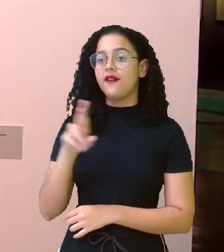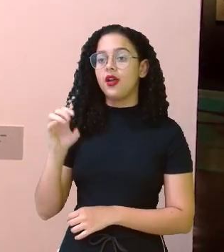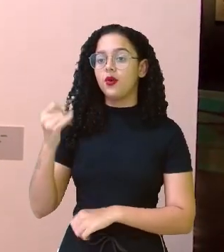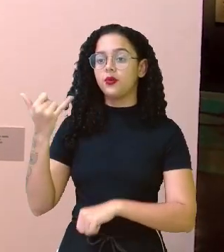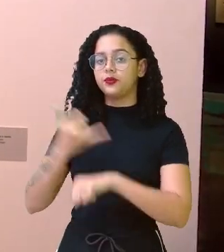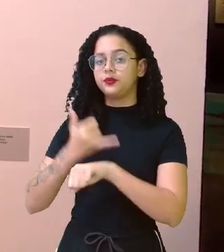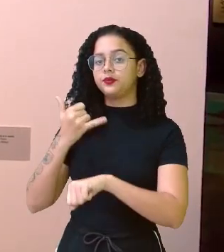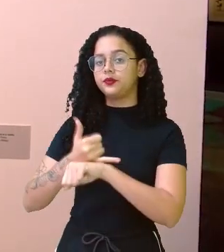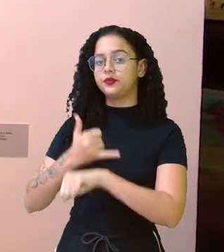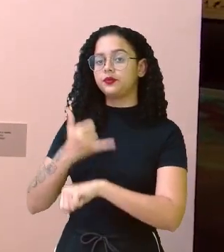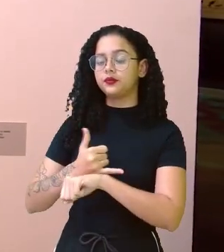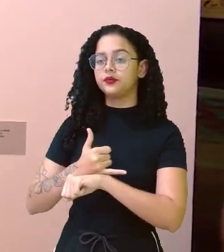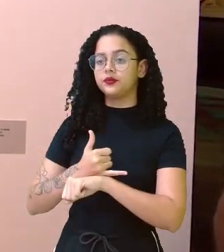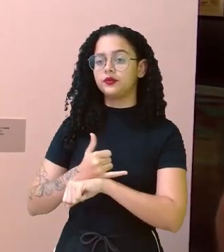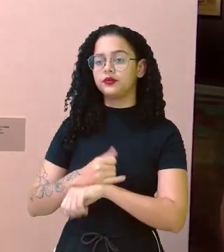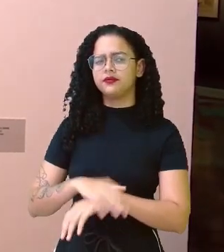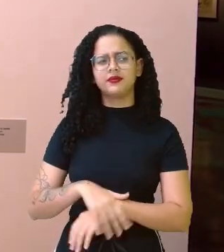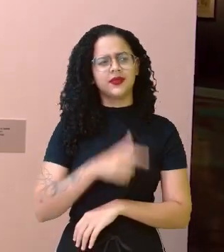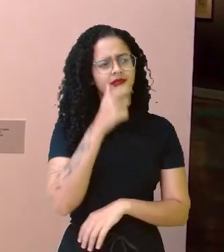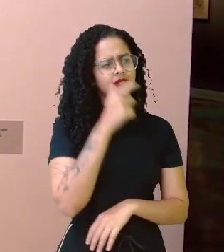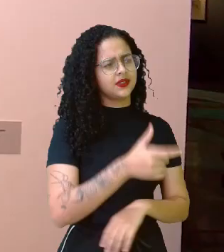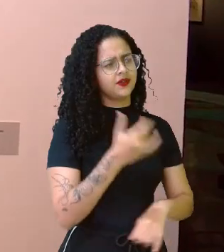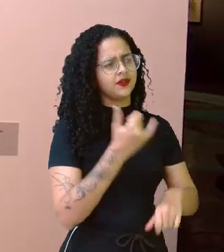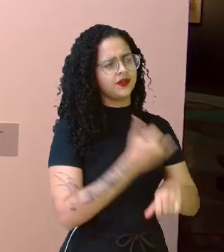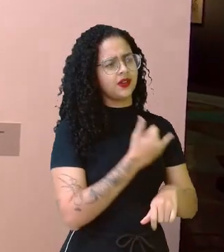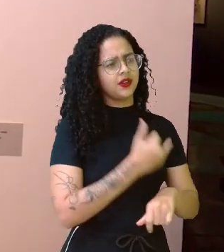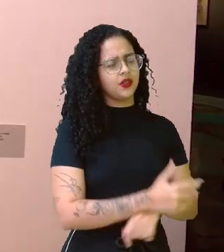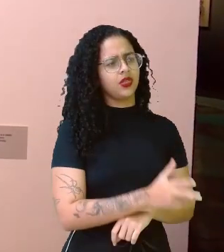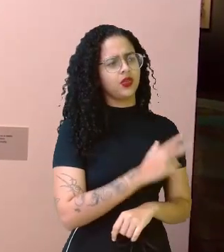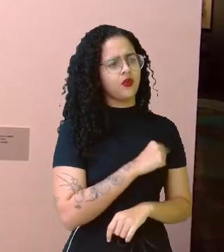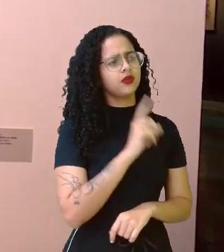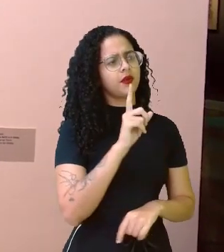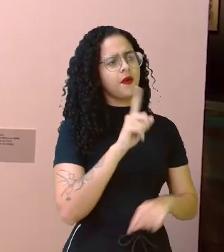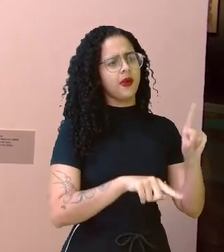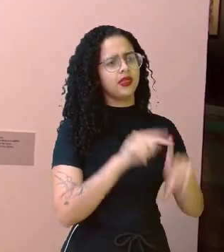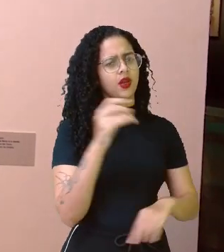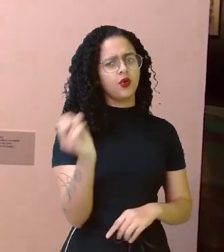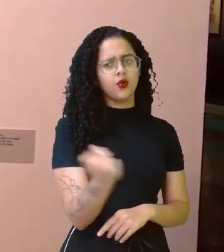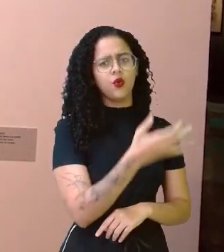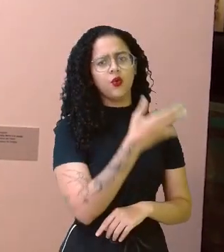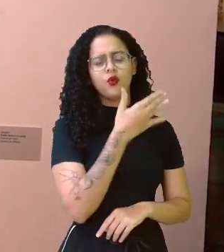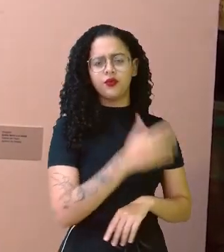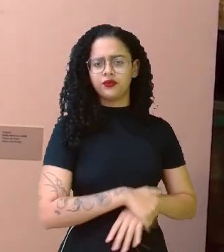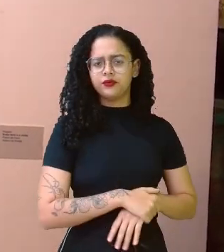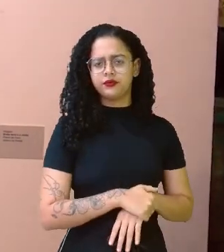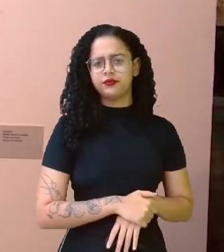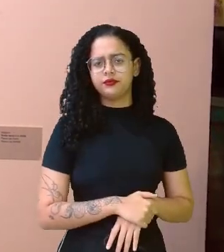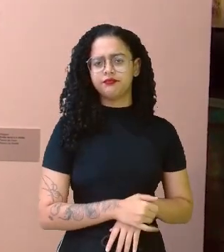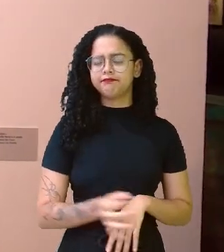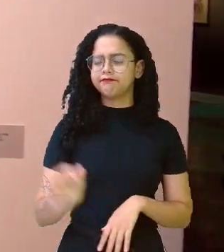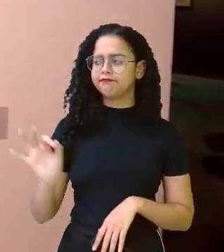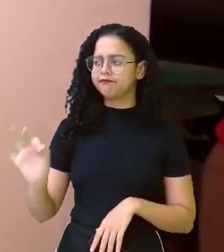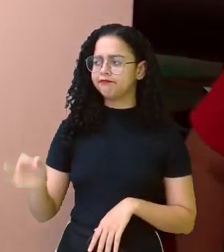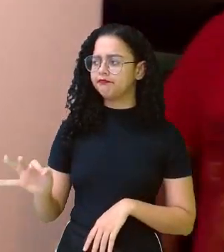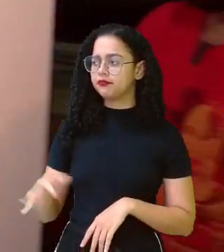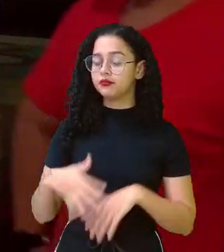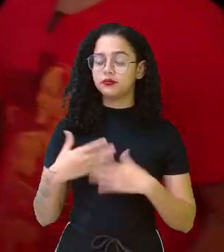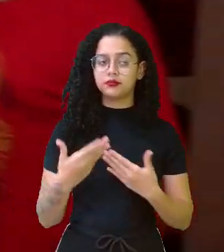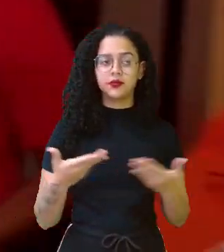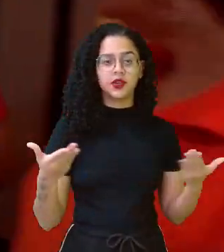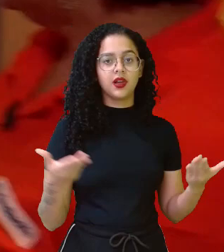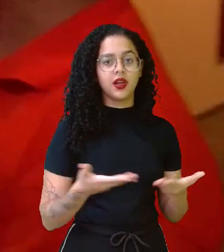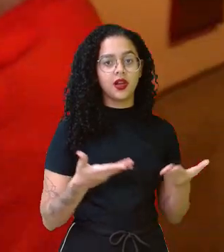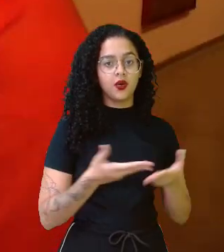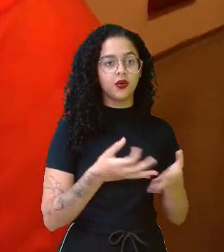uma armação. É ferro, que interessante. Muito, é uma armação de ferro. Um novo material. Exato. E aí, a gente vai